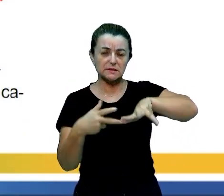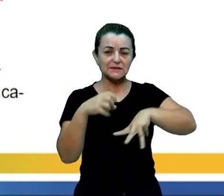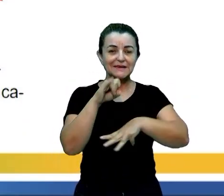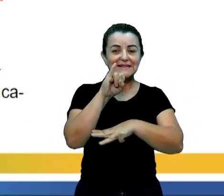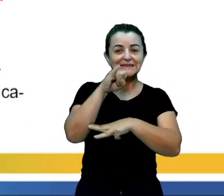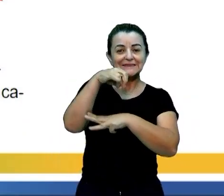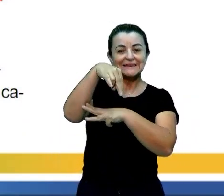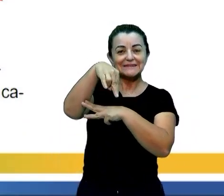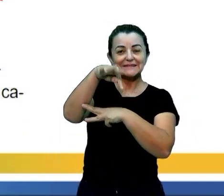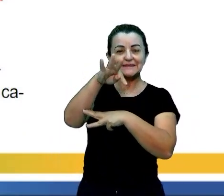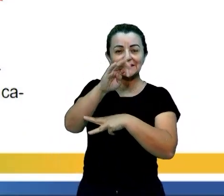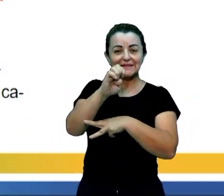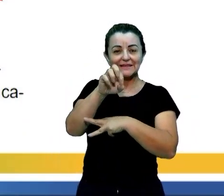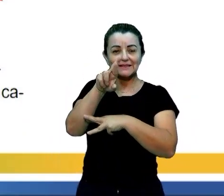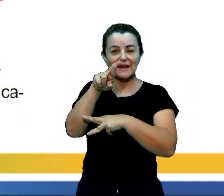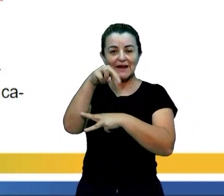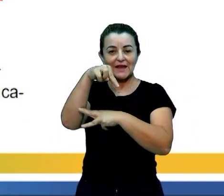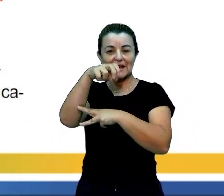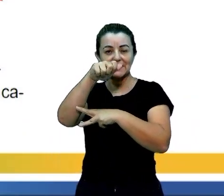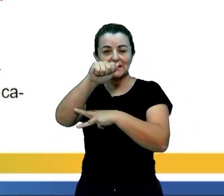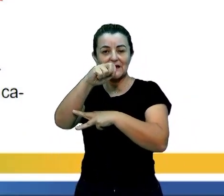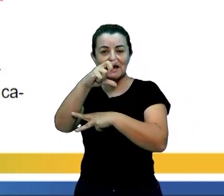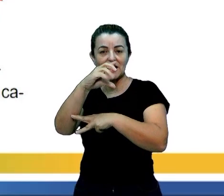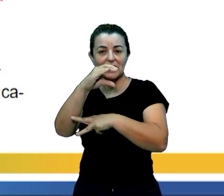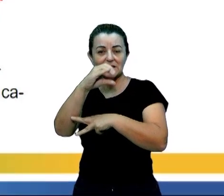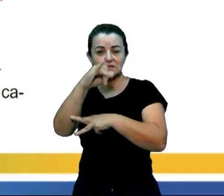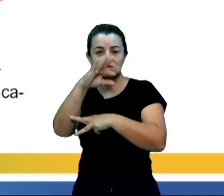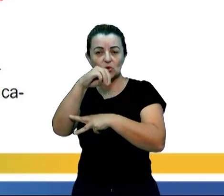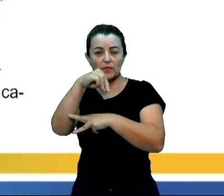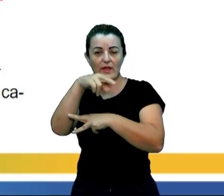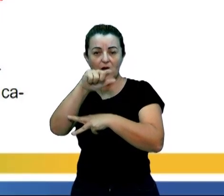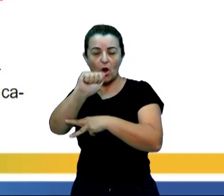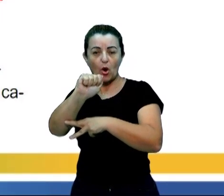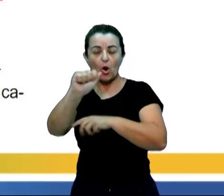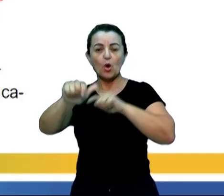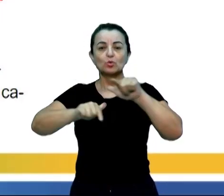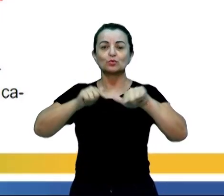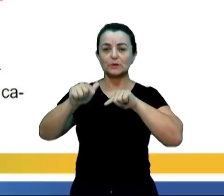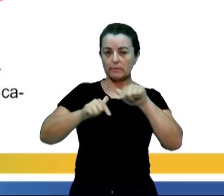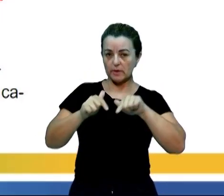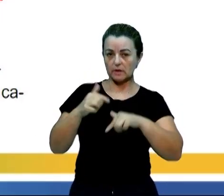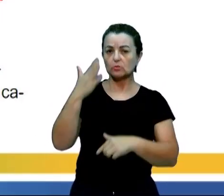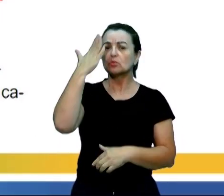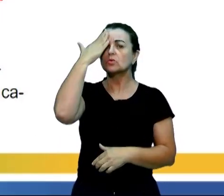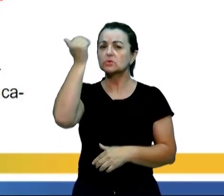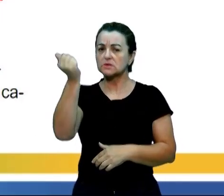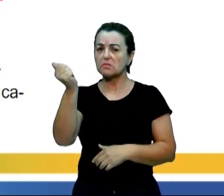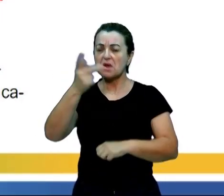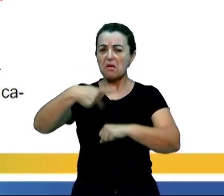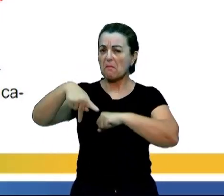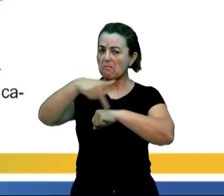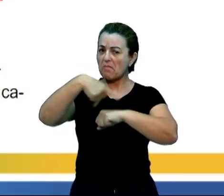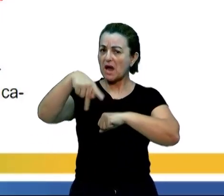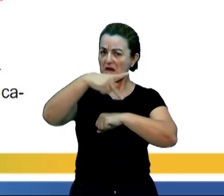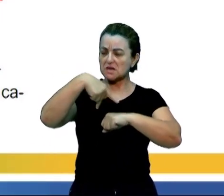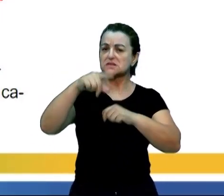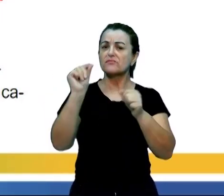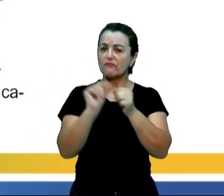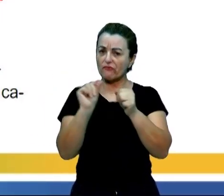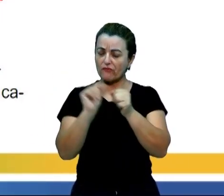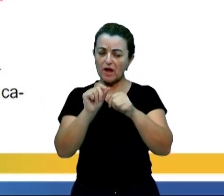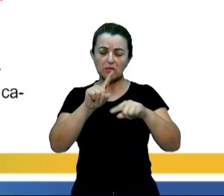isso? A gente sabe que os países eles são produtores de coisas, né? Eles são produtores de mercadorias, mas não